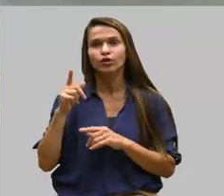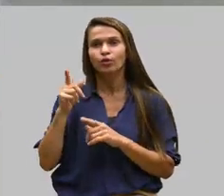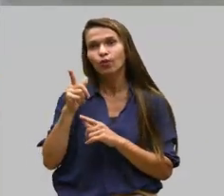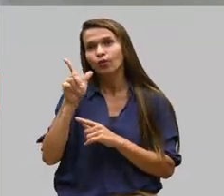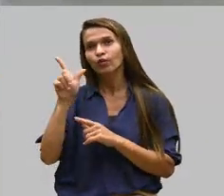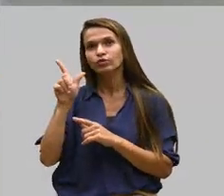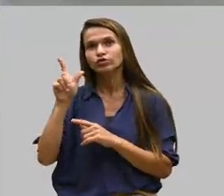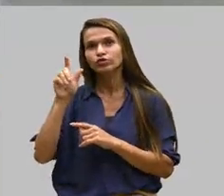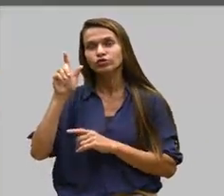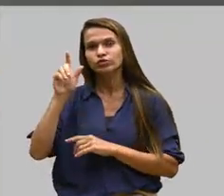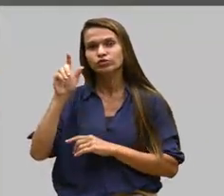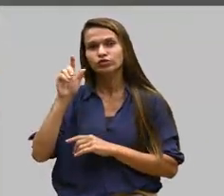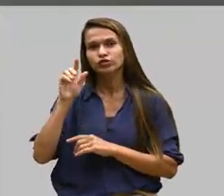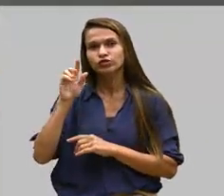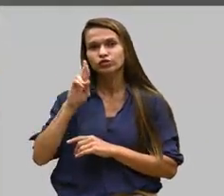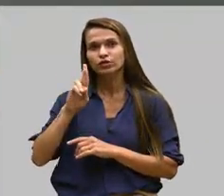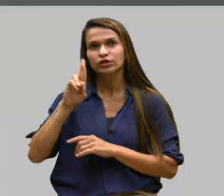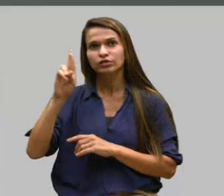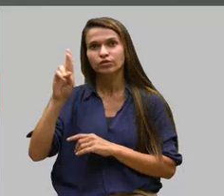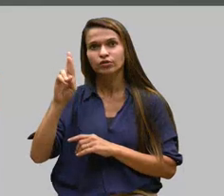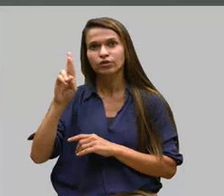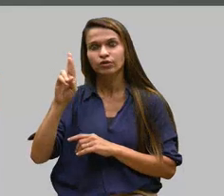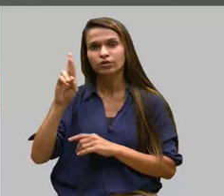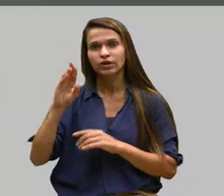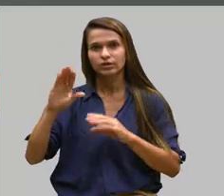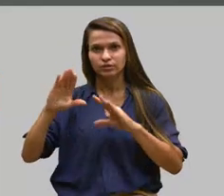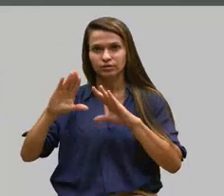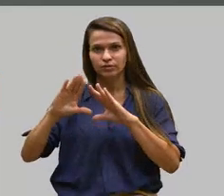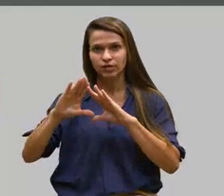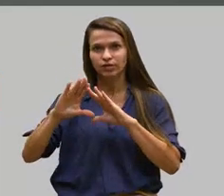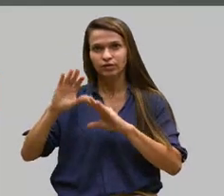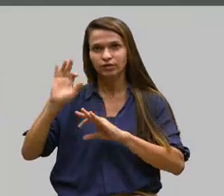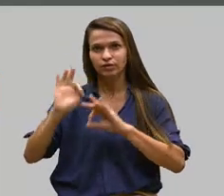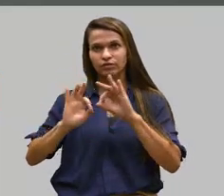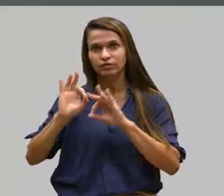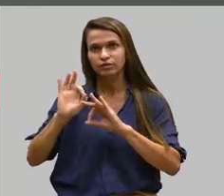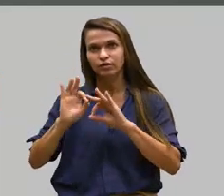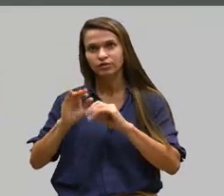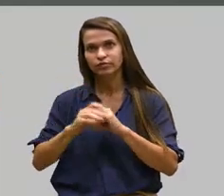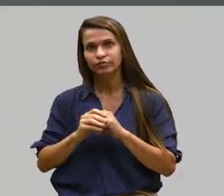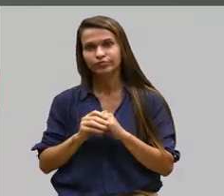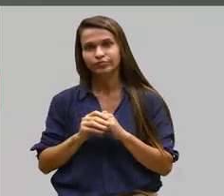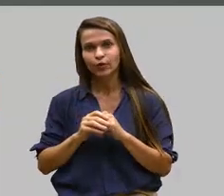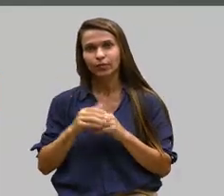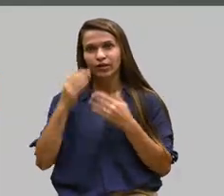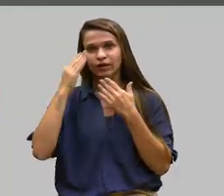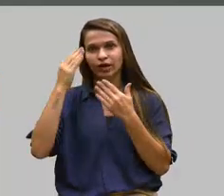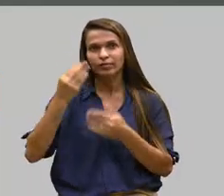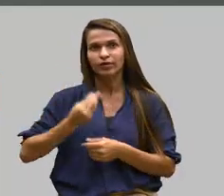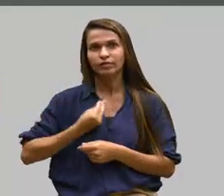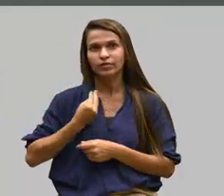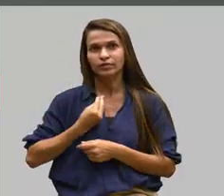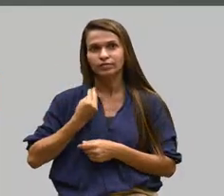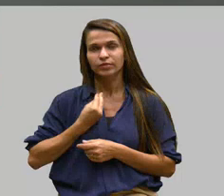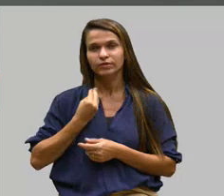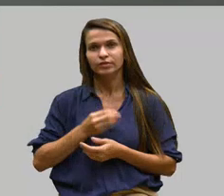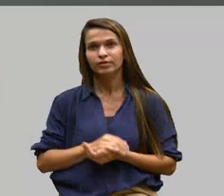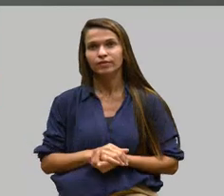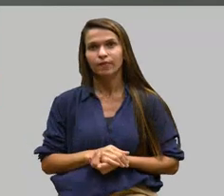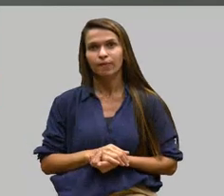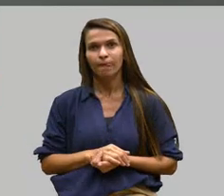e coordenação da Assembleia Legislativa Muito obrigado pela presença Opa